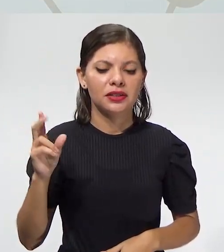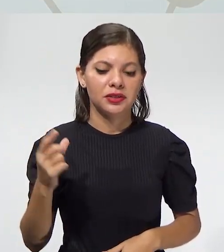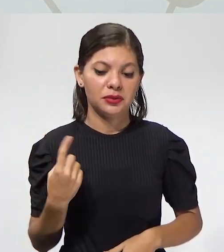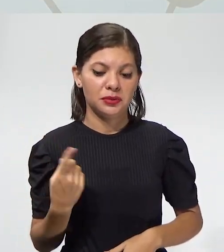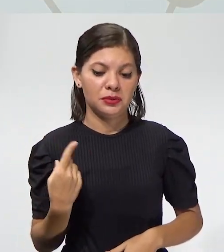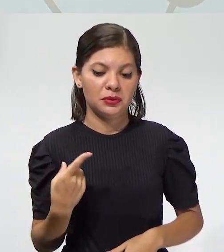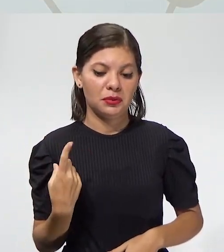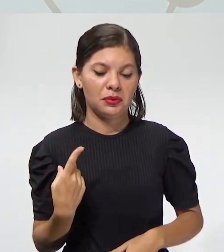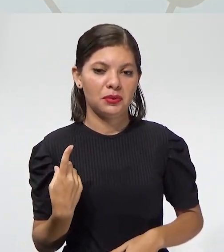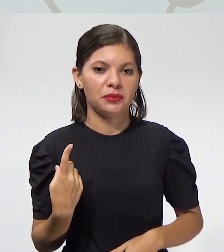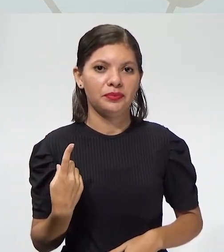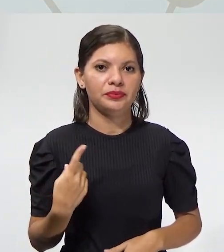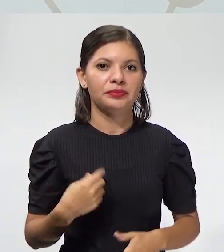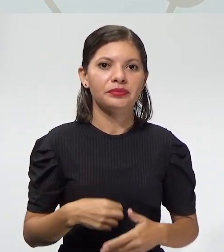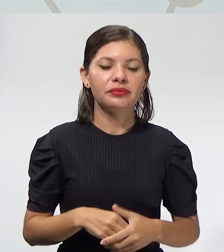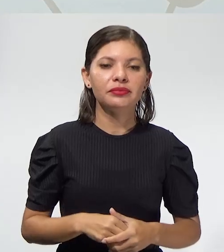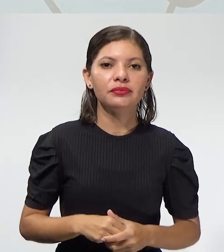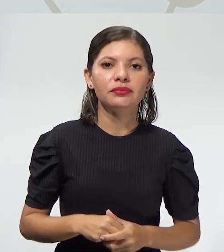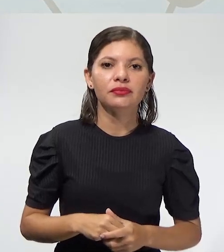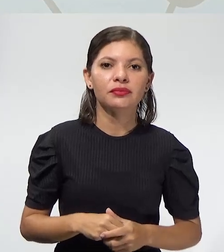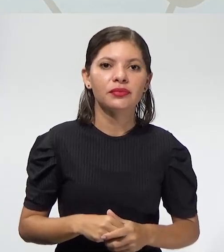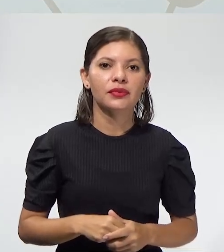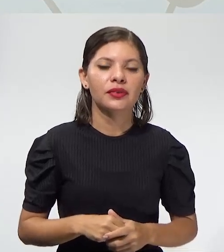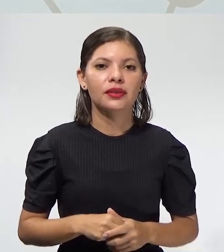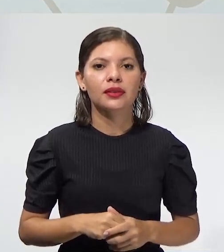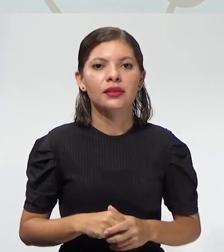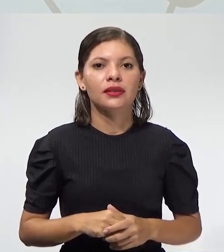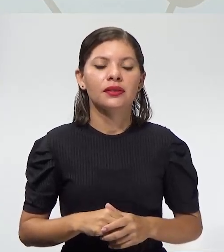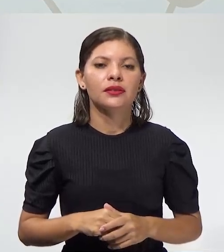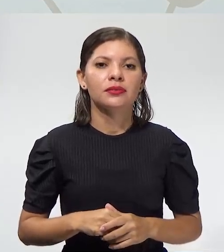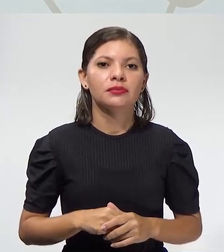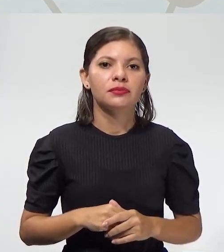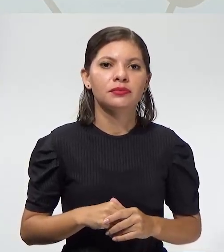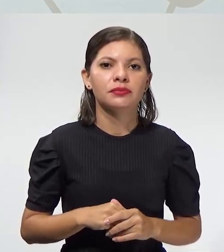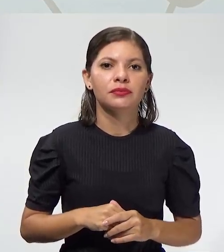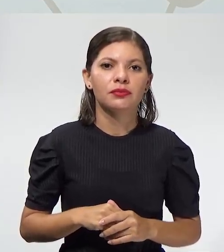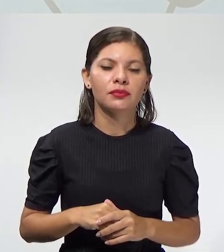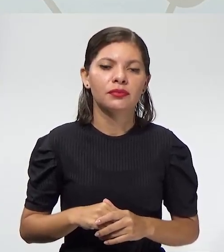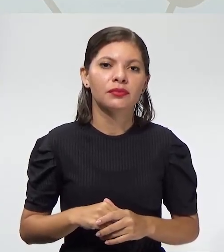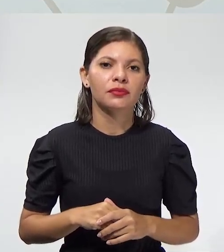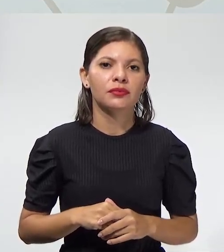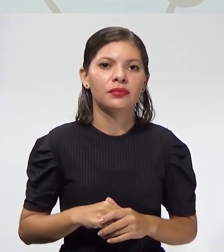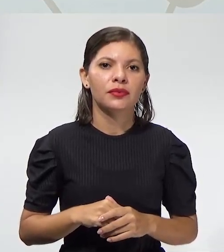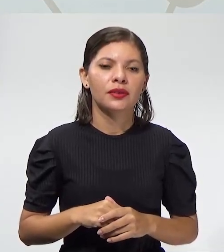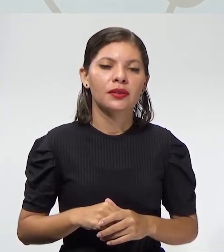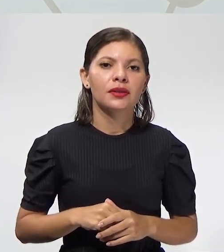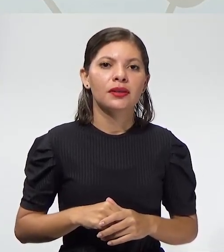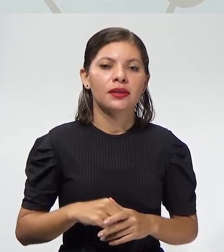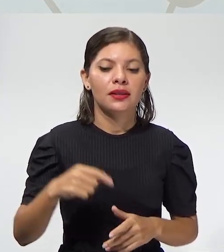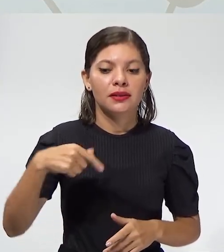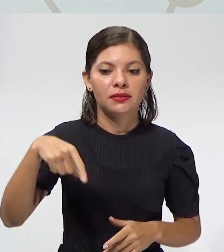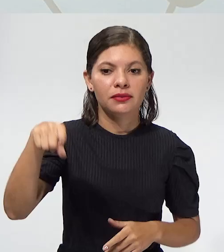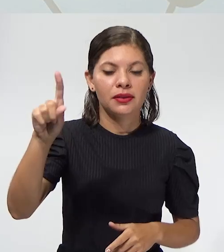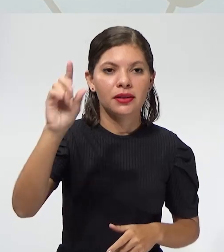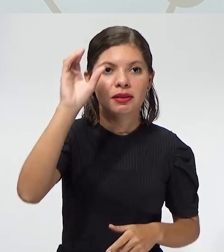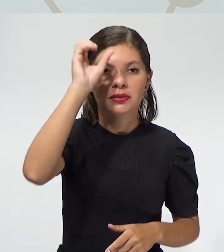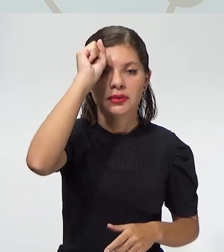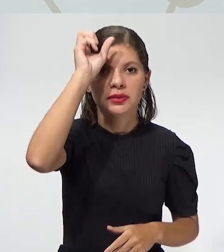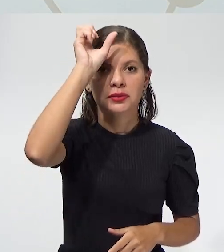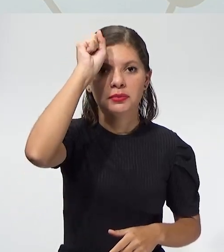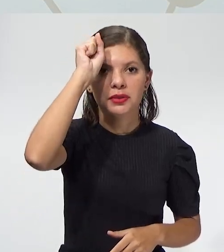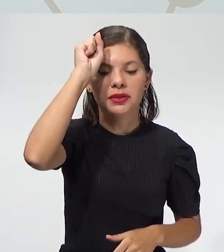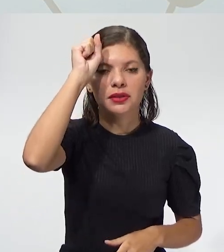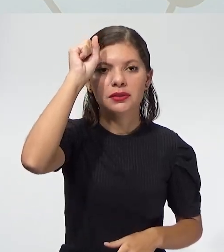a universidade era muito isolada do mundo ao seu redor, e aí, numa forma de